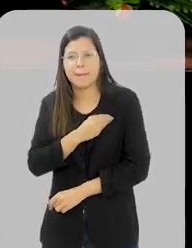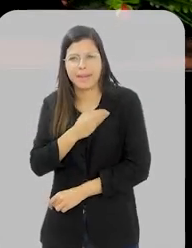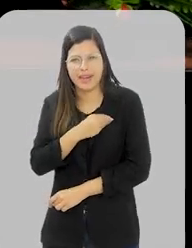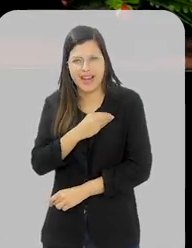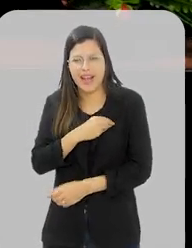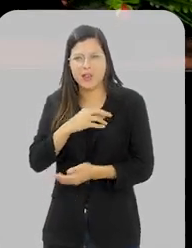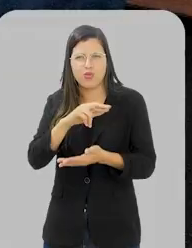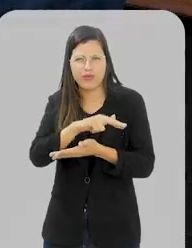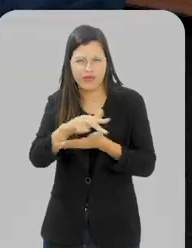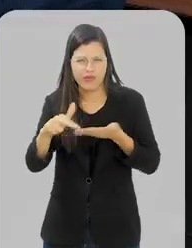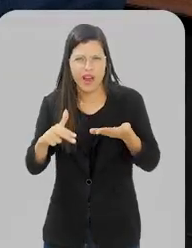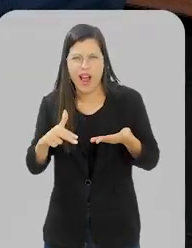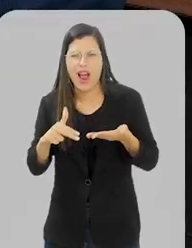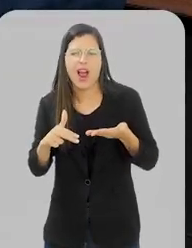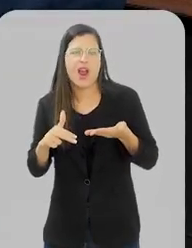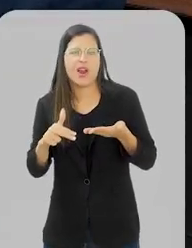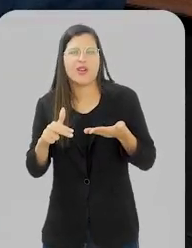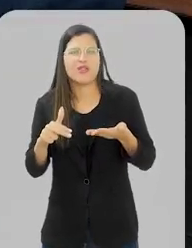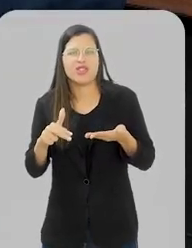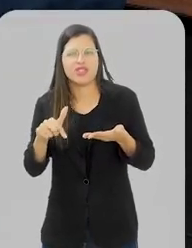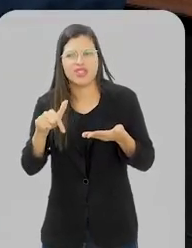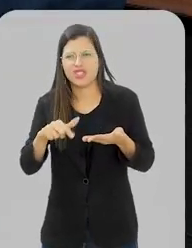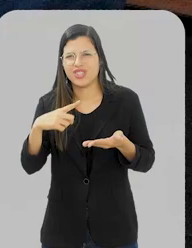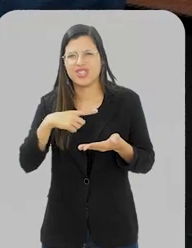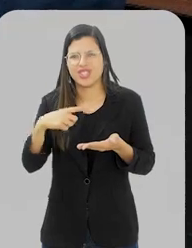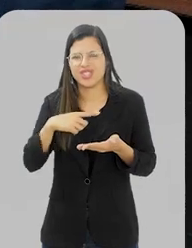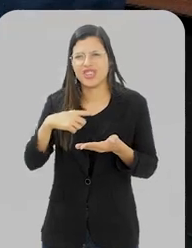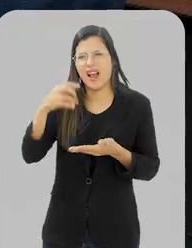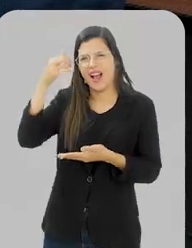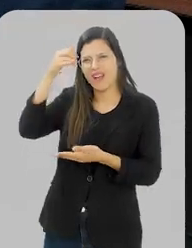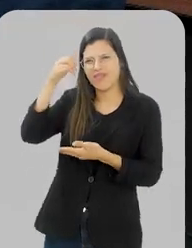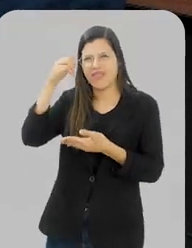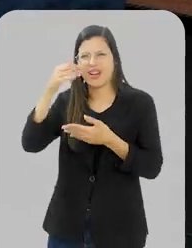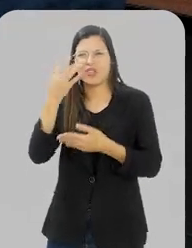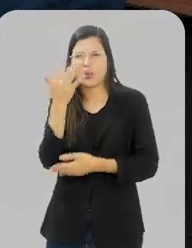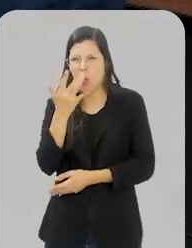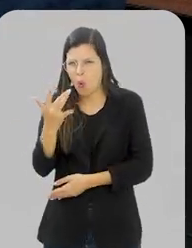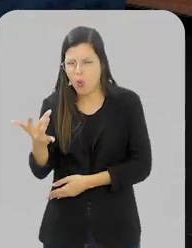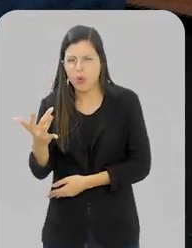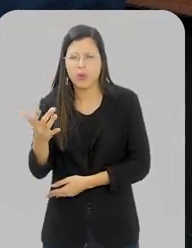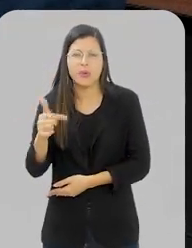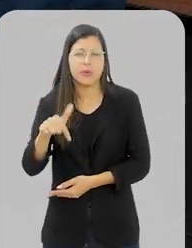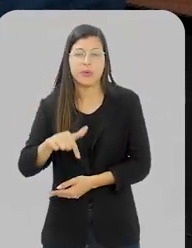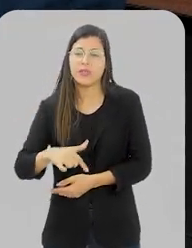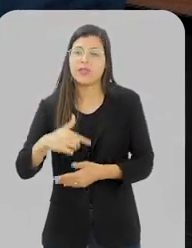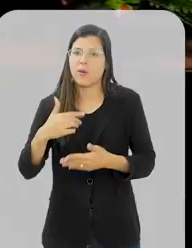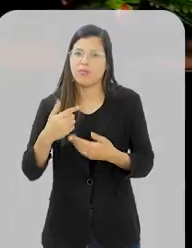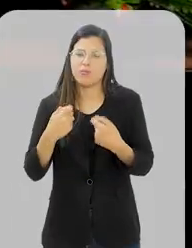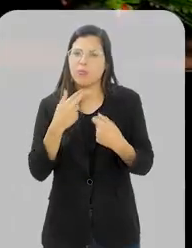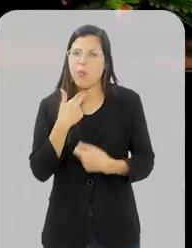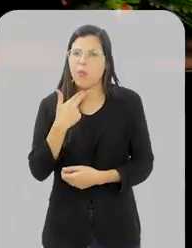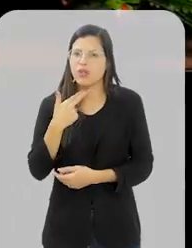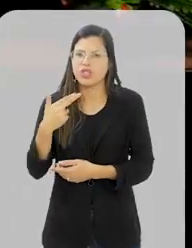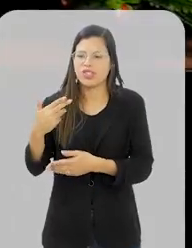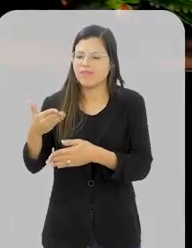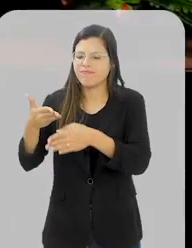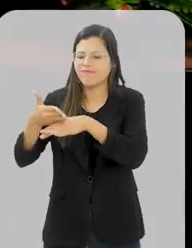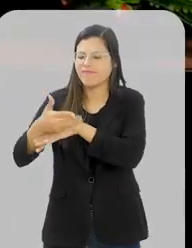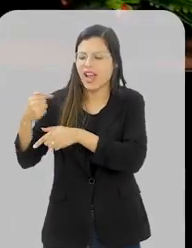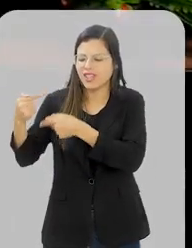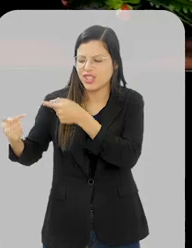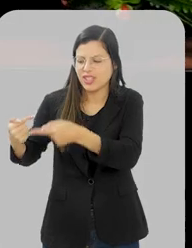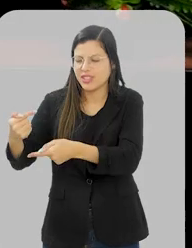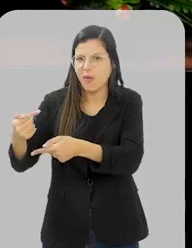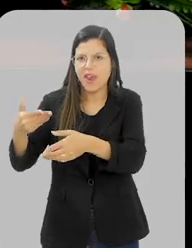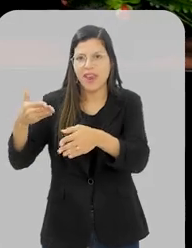suas Cras entrar com uma outra cabeça exatamente então aquilo ali os 40 anos foi exatamente para aquela geração não entrar na Terra Prometida como